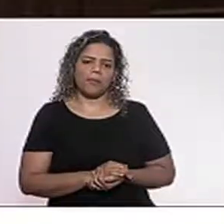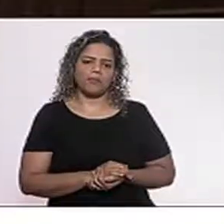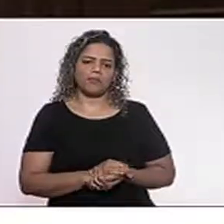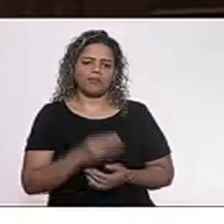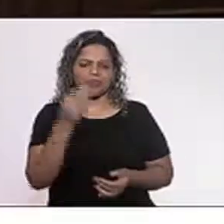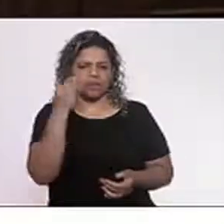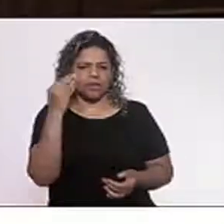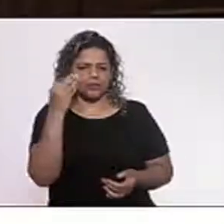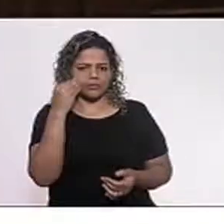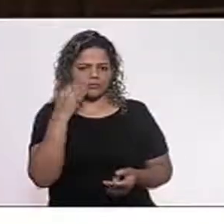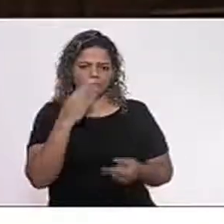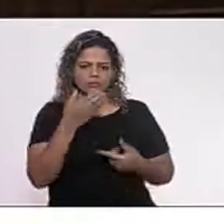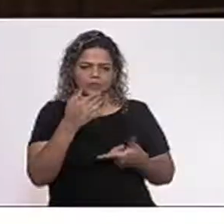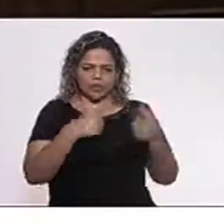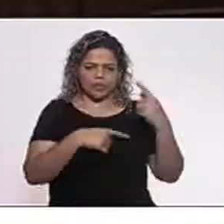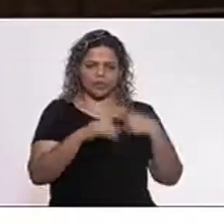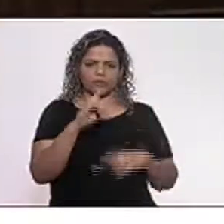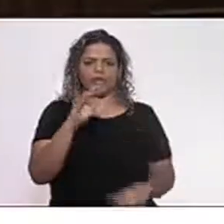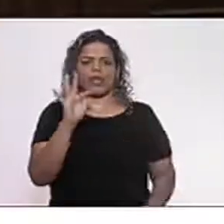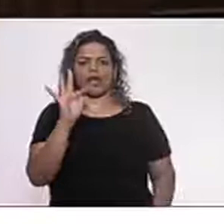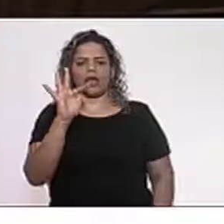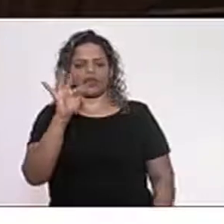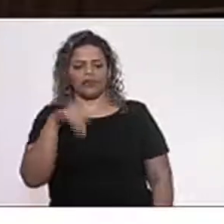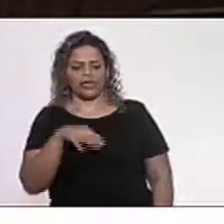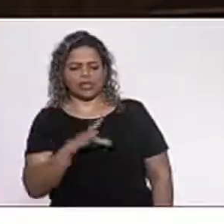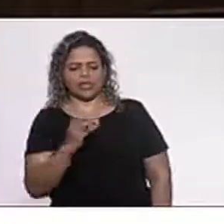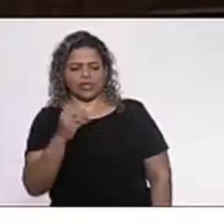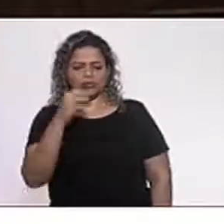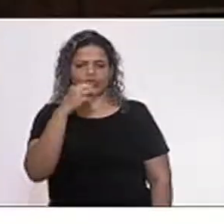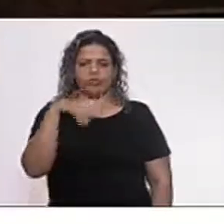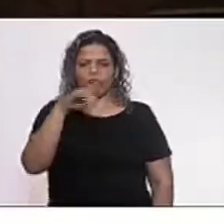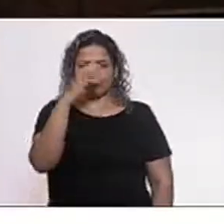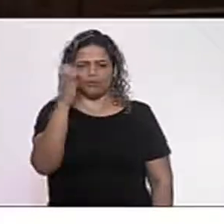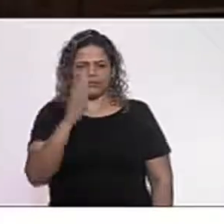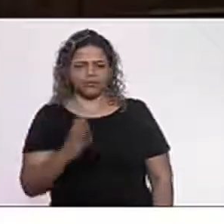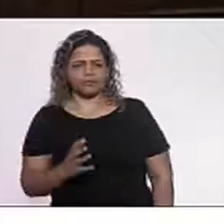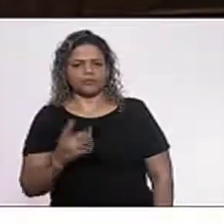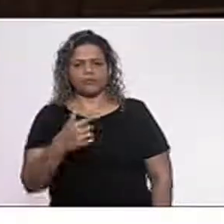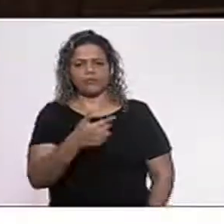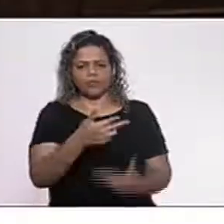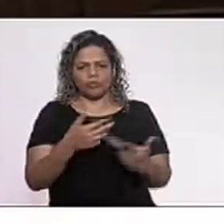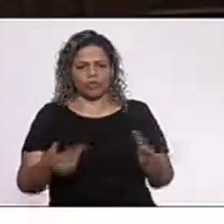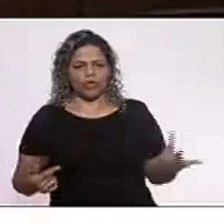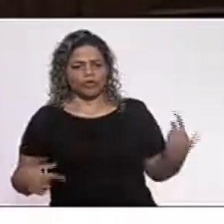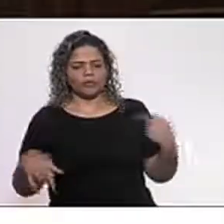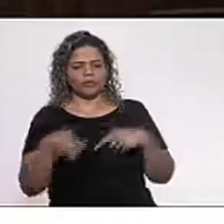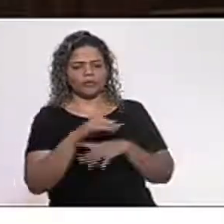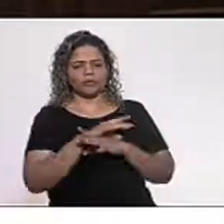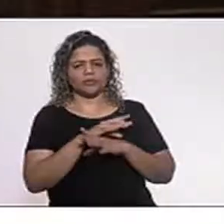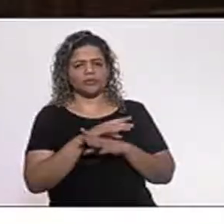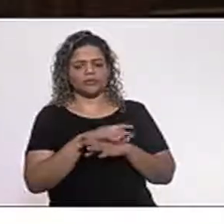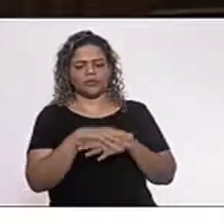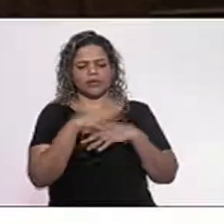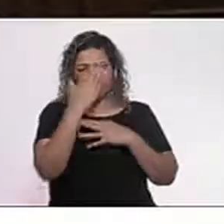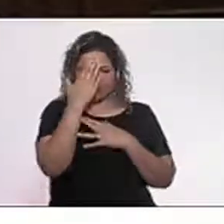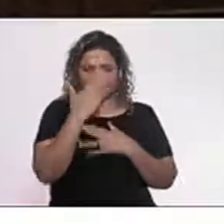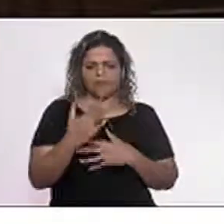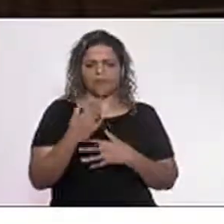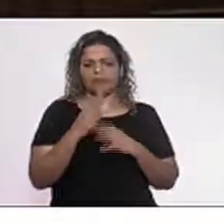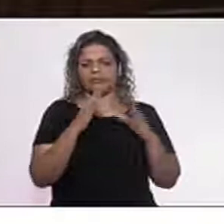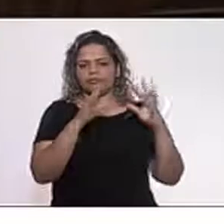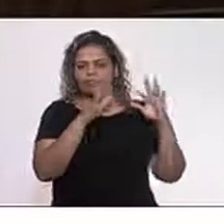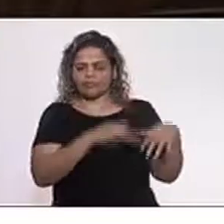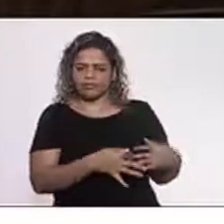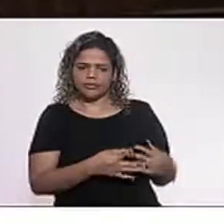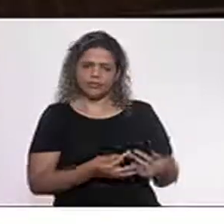da tentativa de avanço do fascismo no Brasil, um episódio que foi, felizmente,